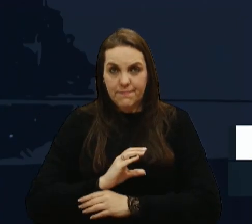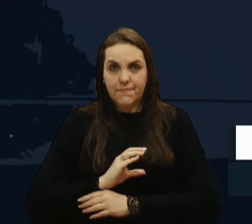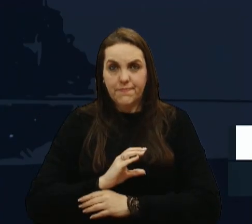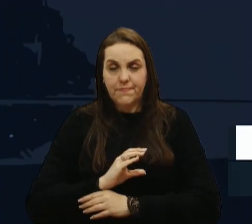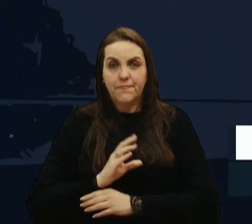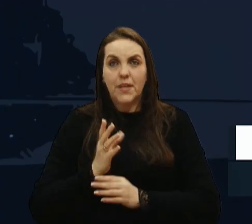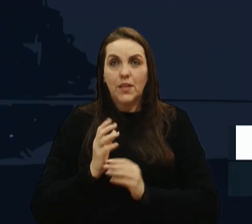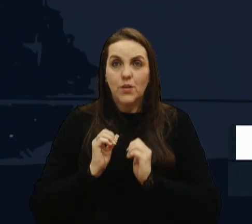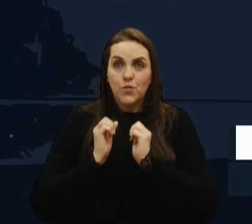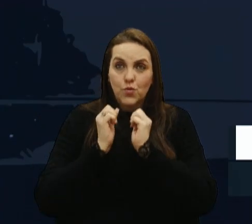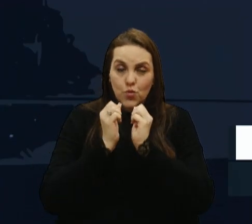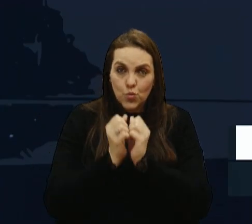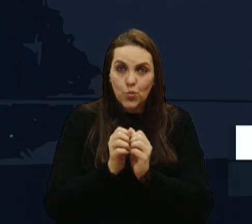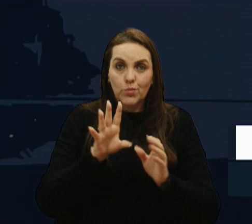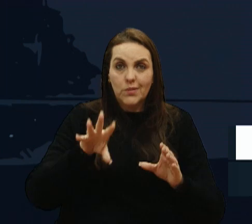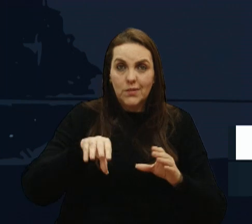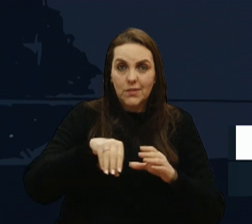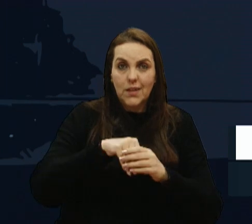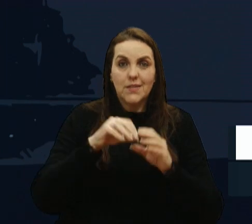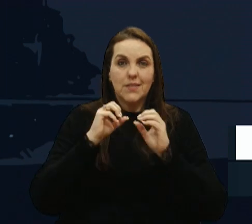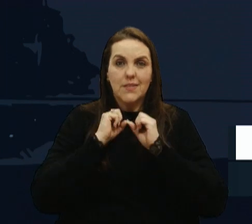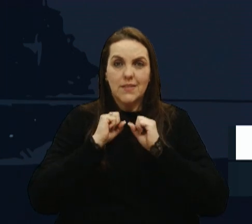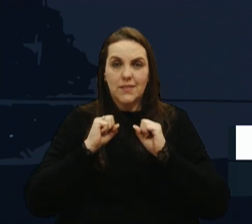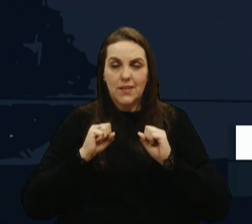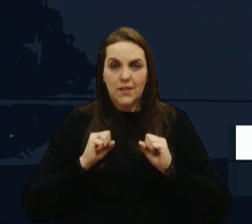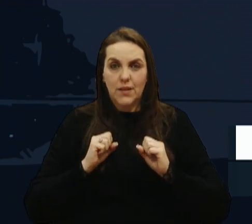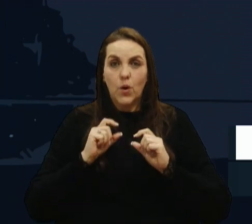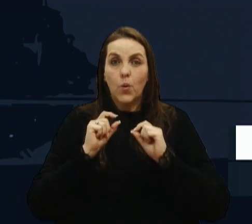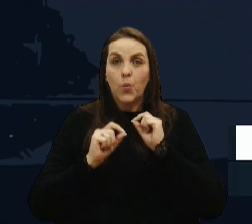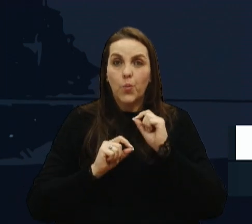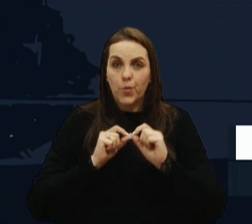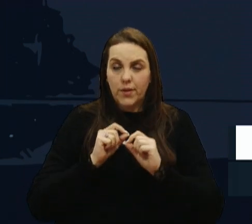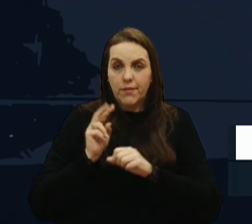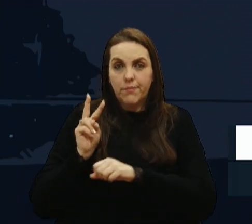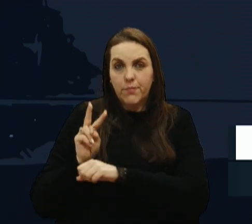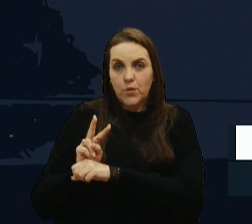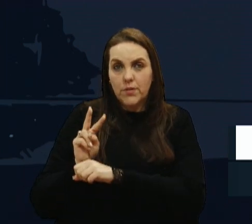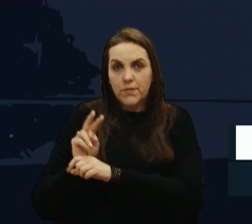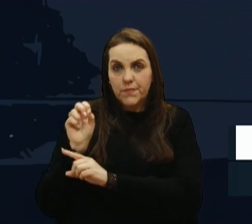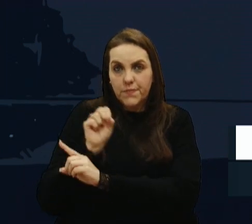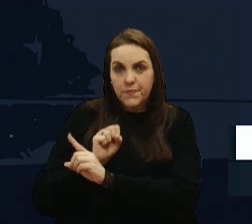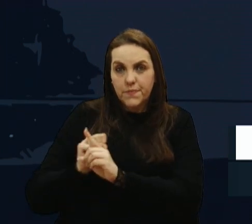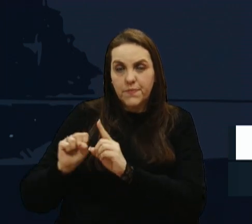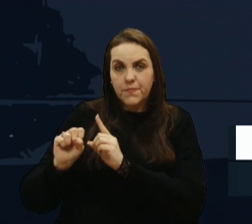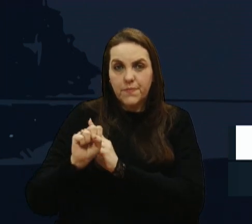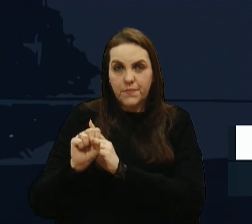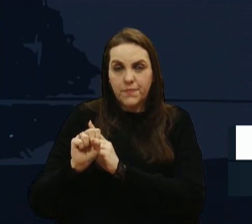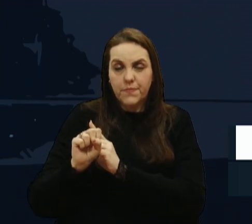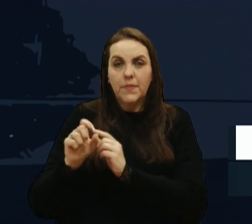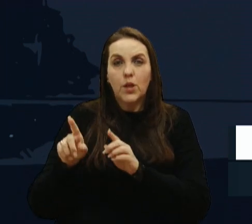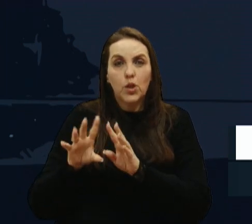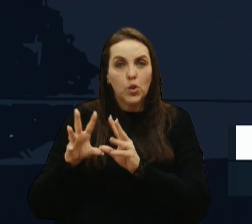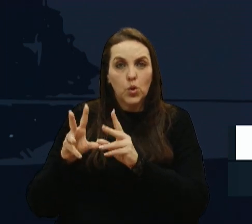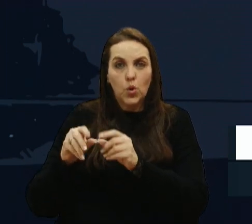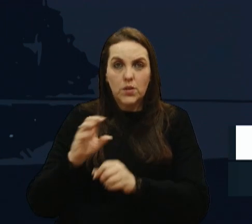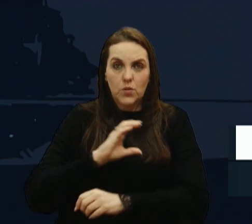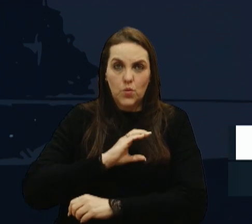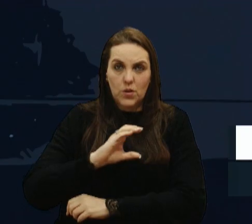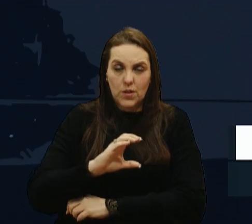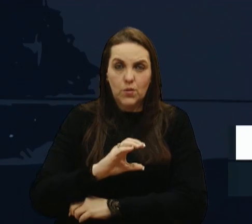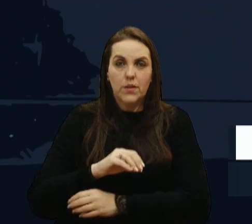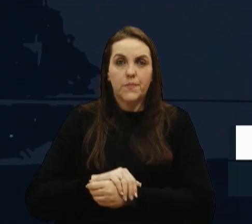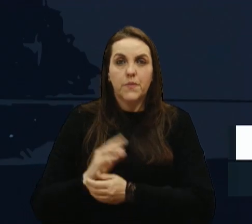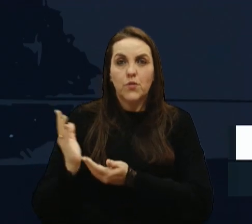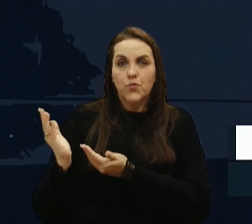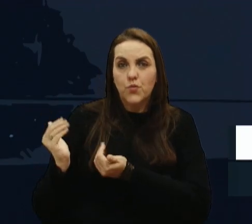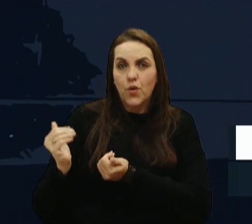trazendo para junto da SMASC o que estava na proteção social, que eram as coordenadorias, seja da juventude,